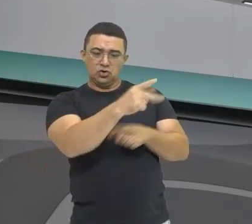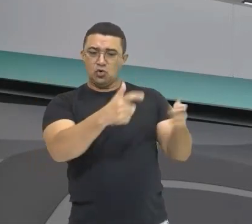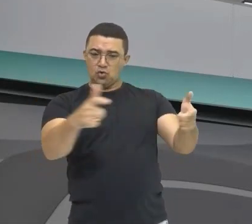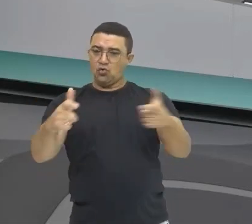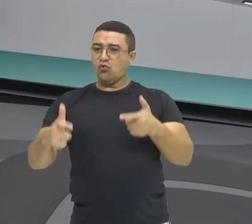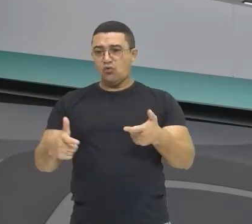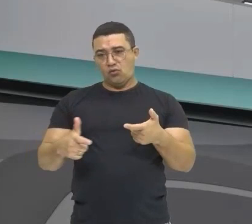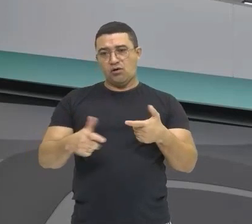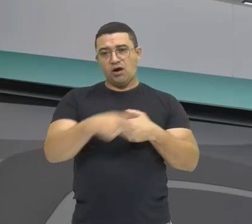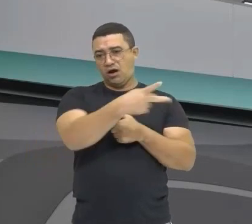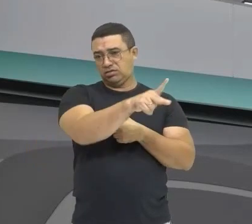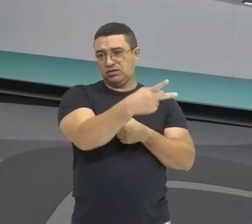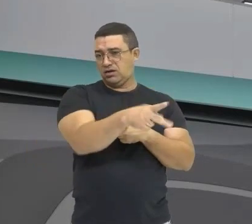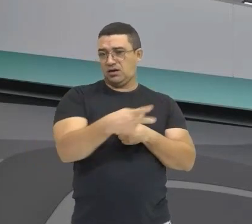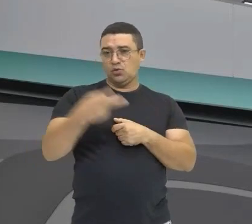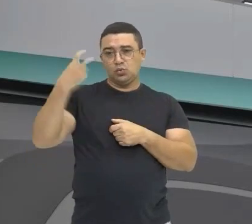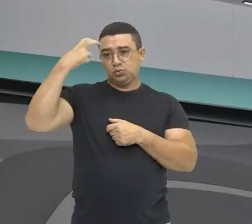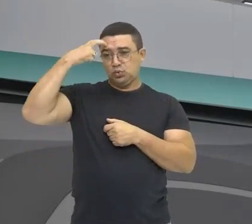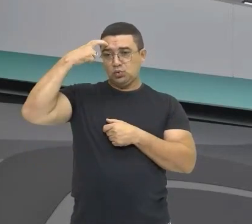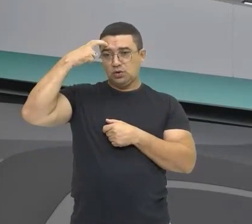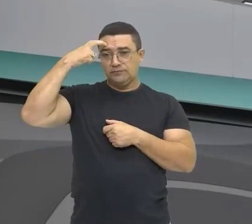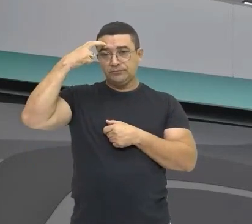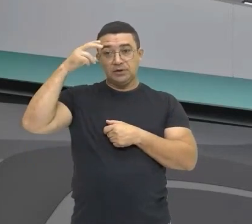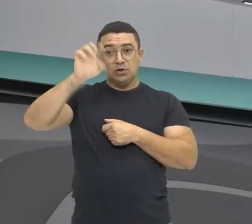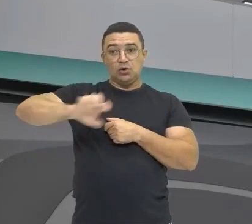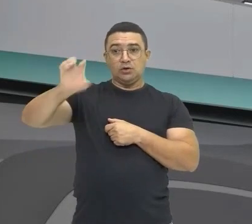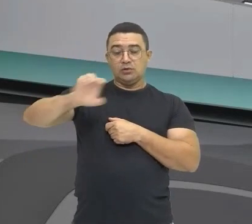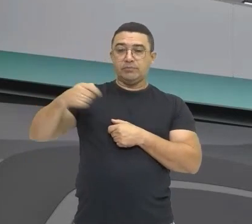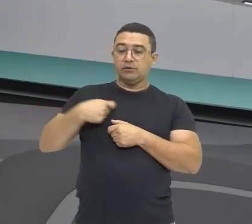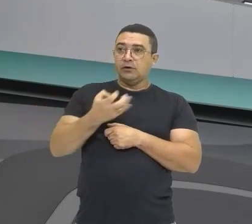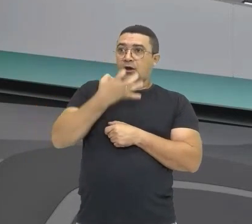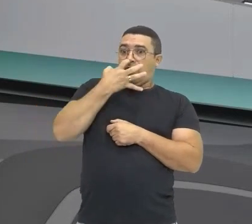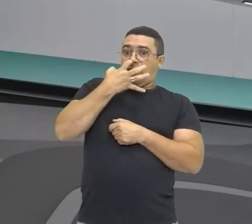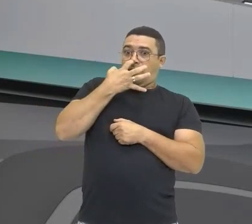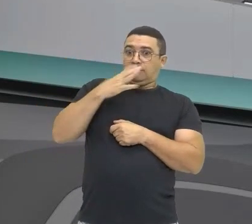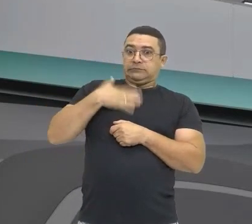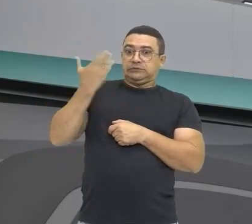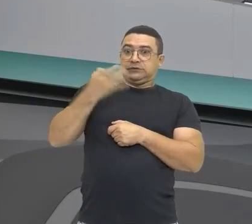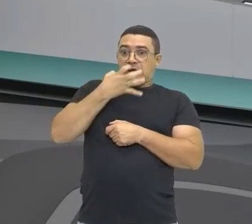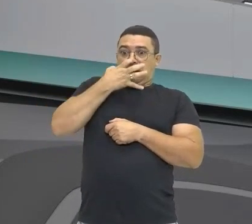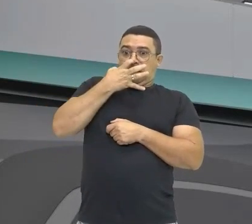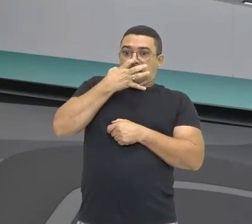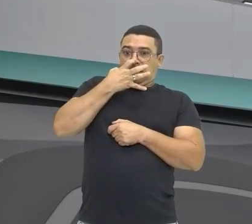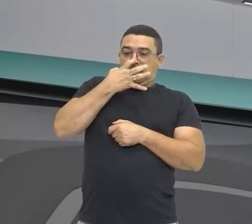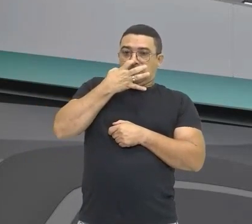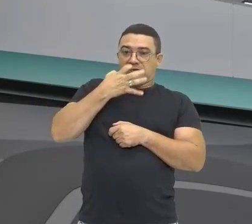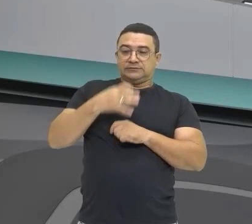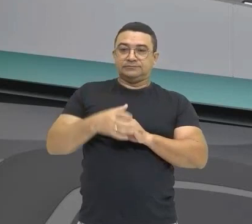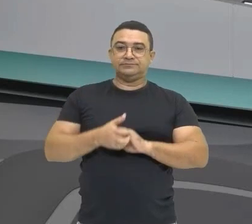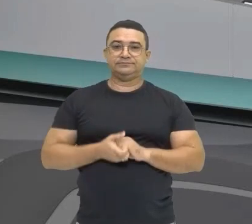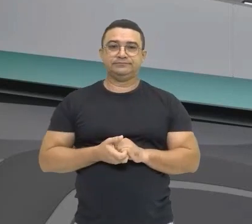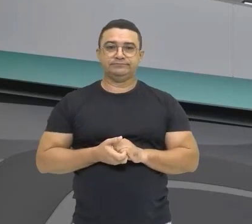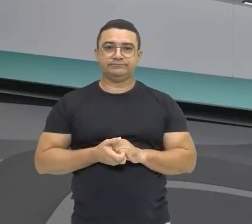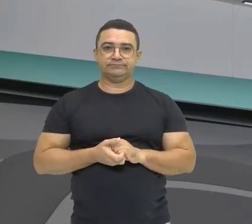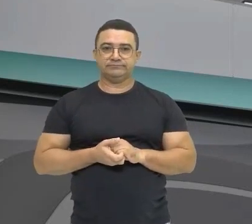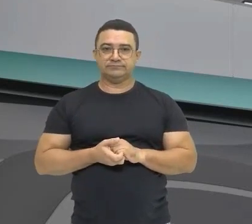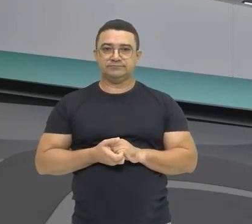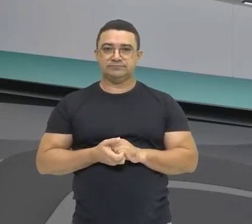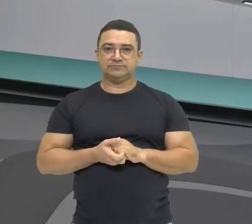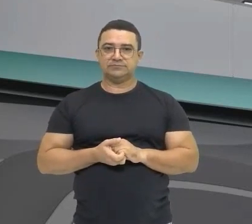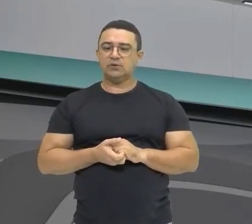Por conta da cultura, né? E os europeus estranharam muito isso. Ambos traziam